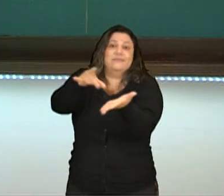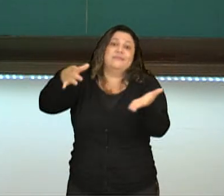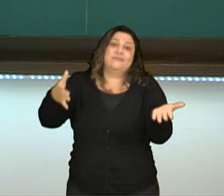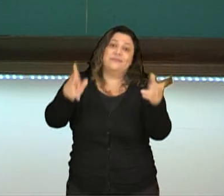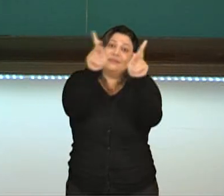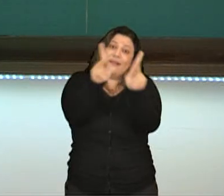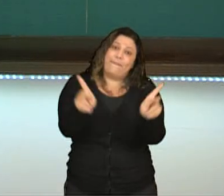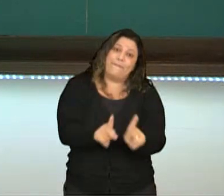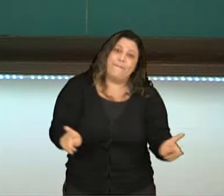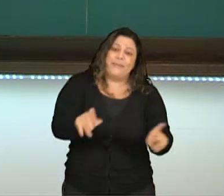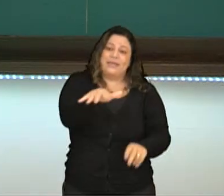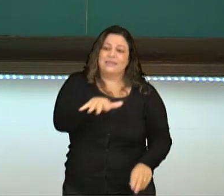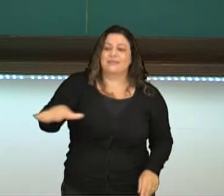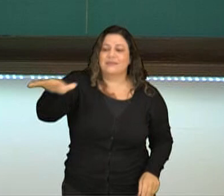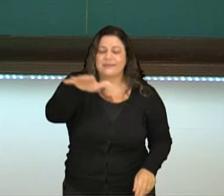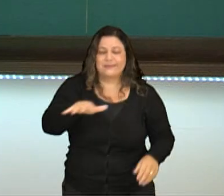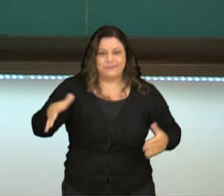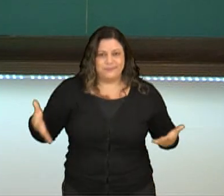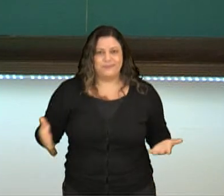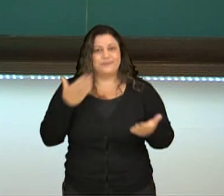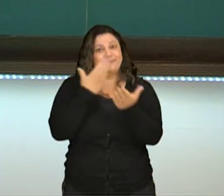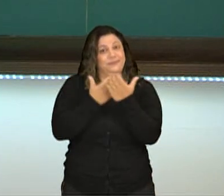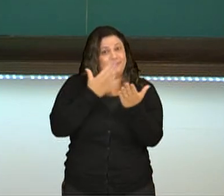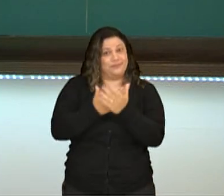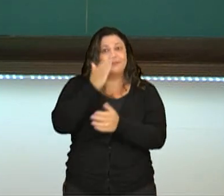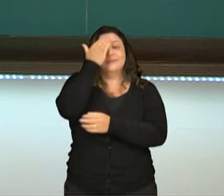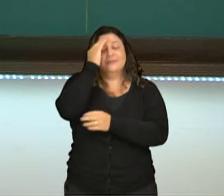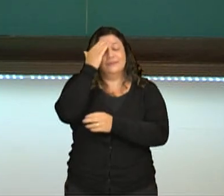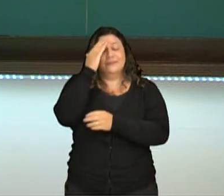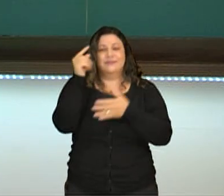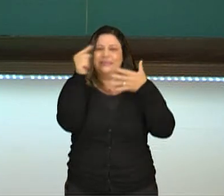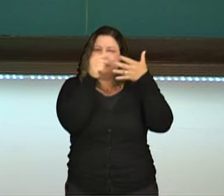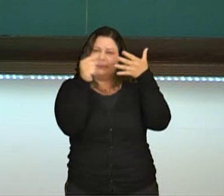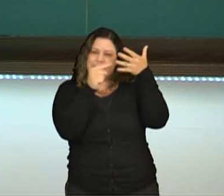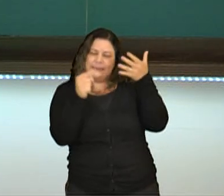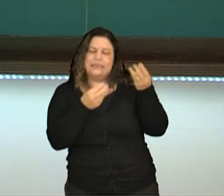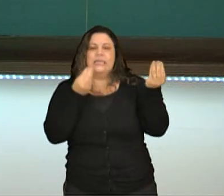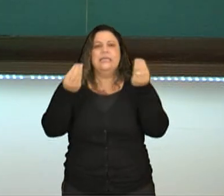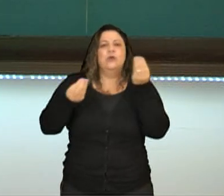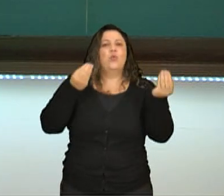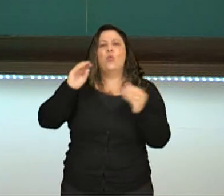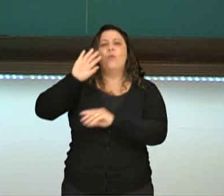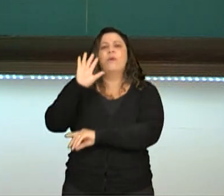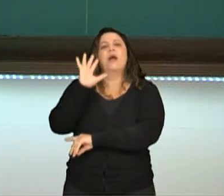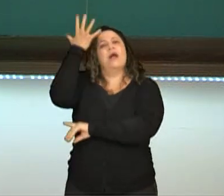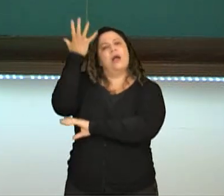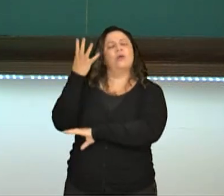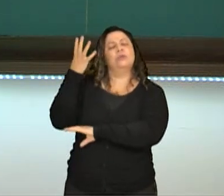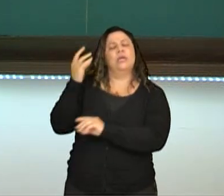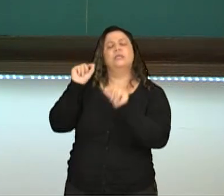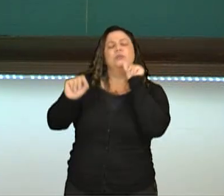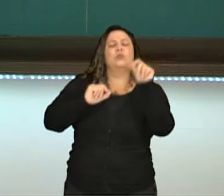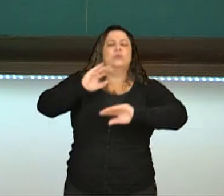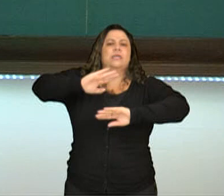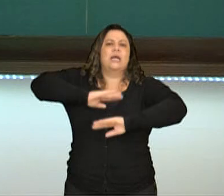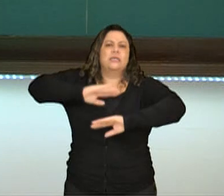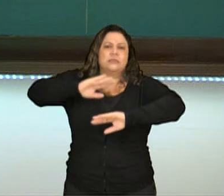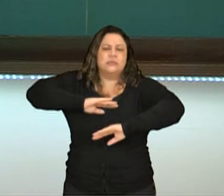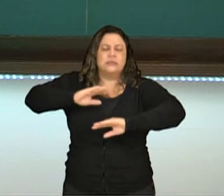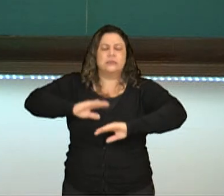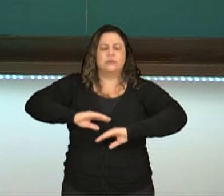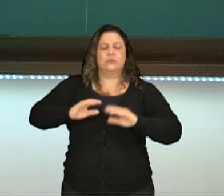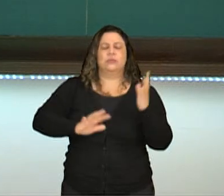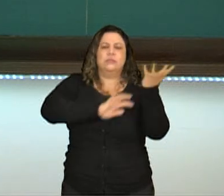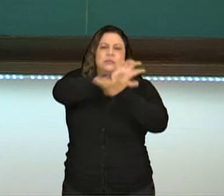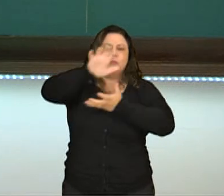de paz nessa região? Essa aula vem para a gente entender muito sobre como acontece, como está a situação deste